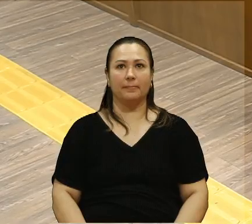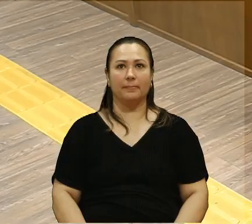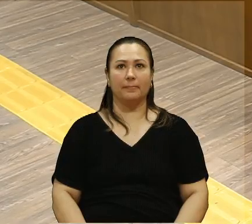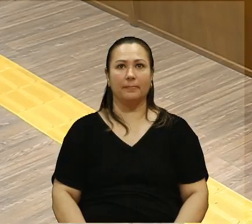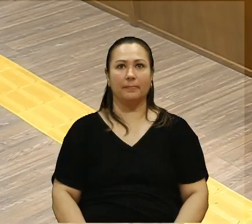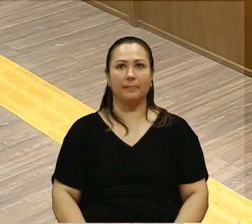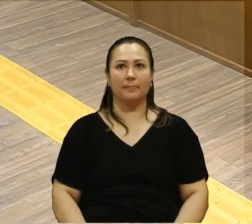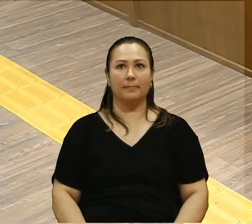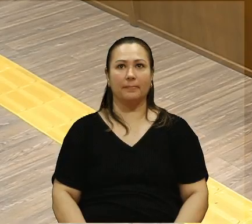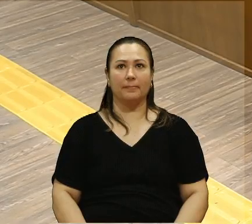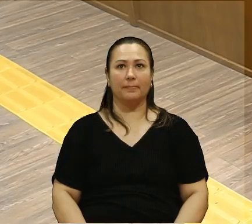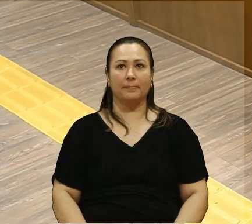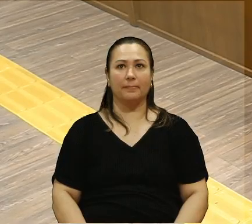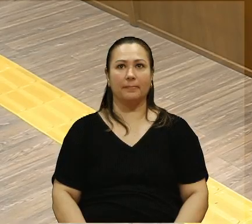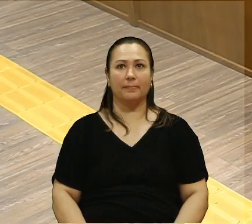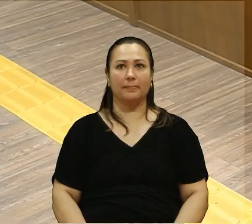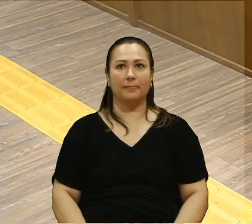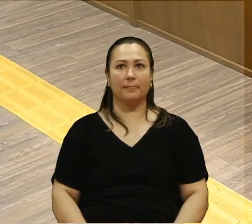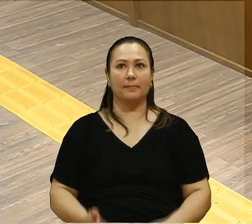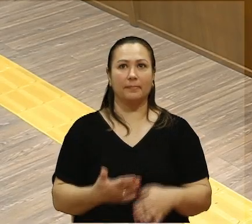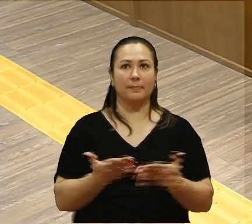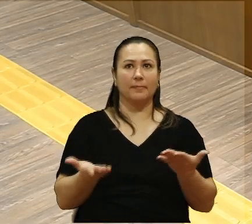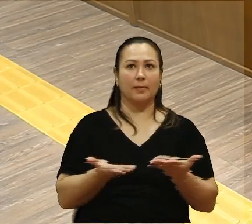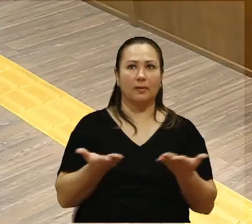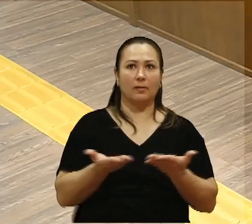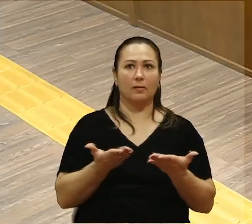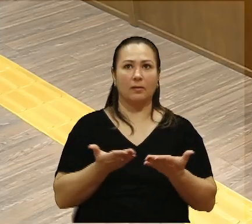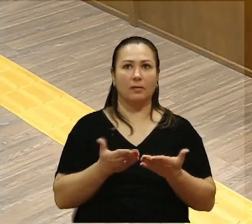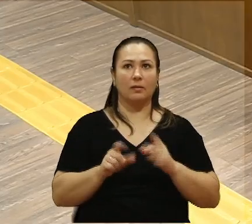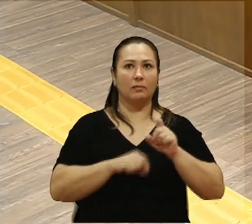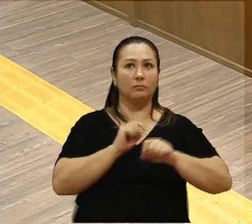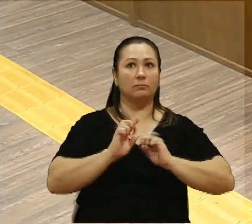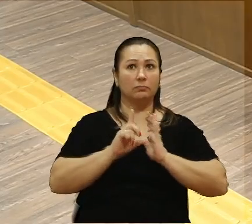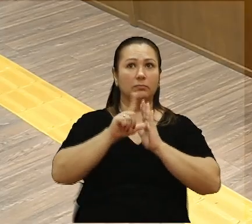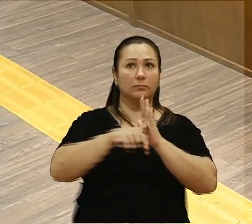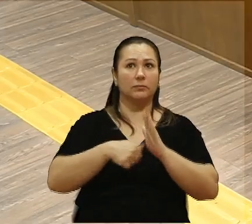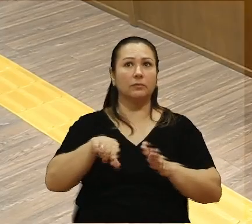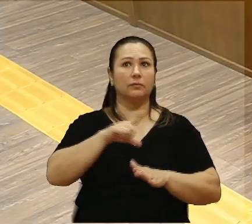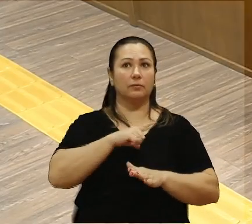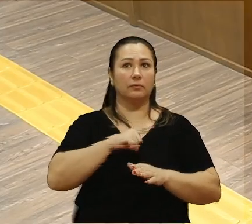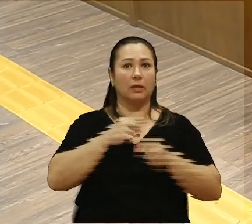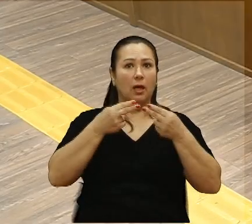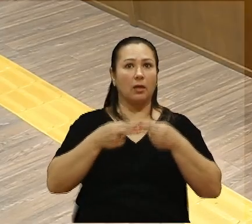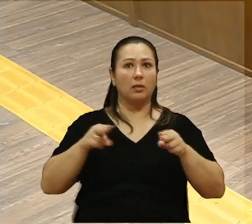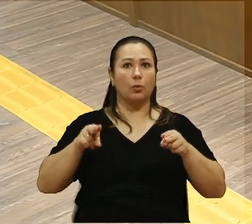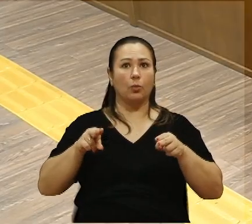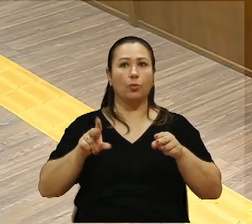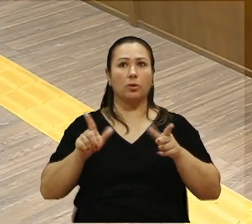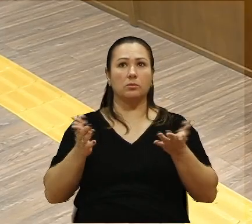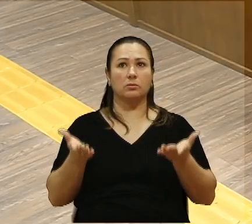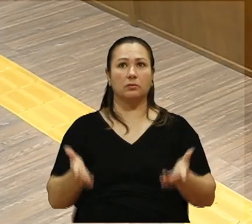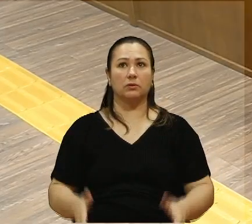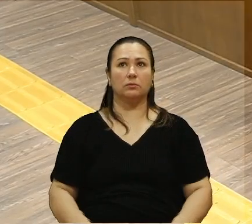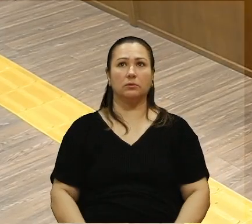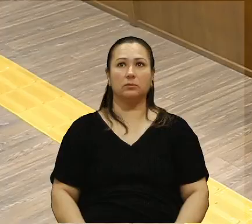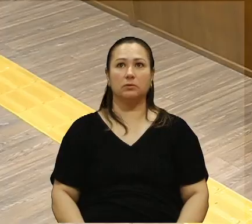Licitação aberta do sistema do fluxo legislativo. Logo mais nós vamos ter uma inauguração.